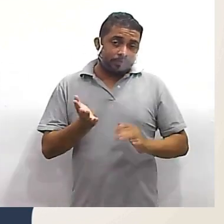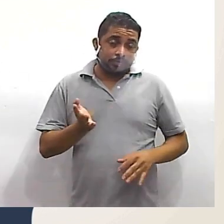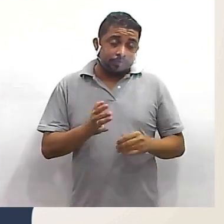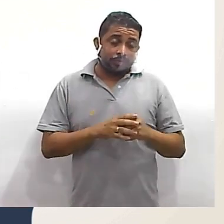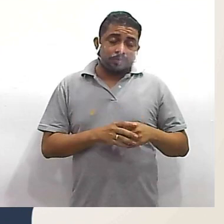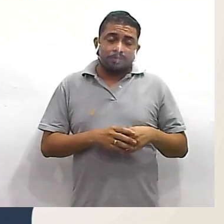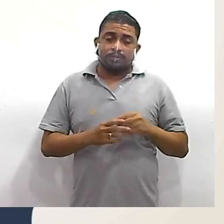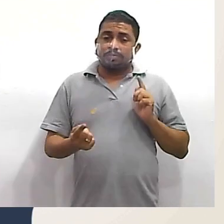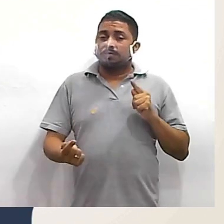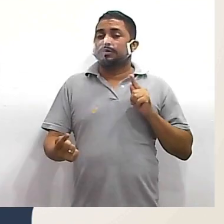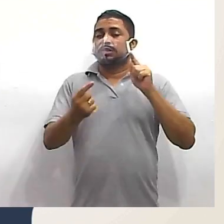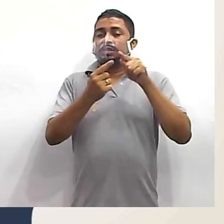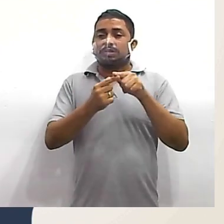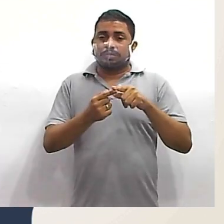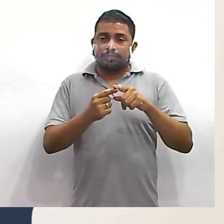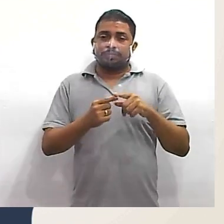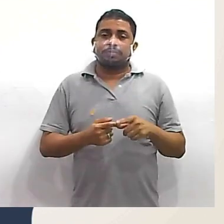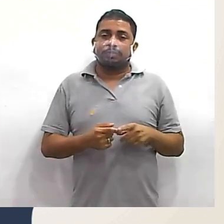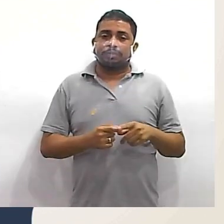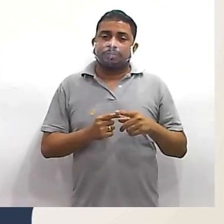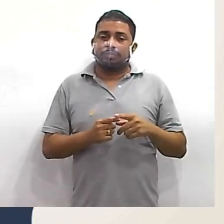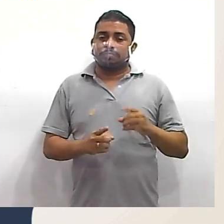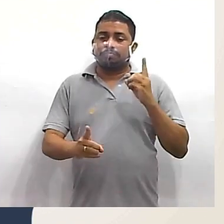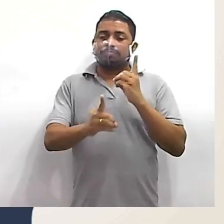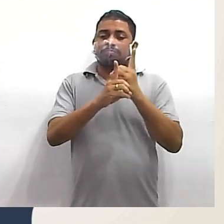sempre buscar o melhor resultado.